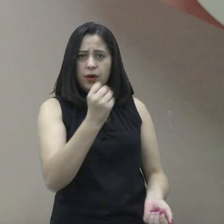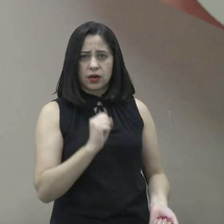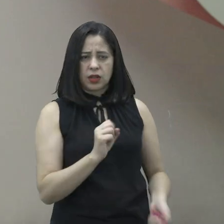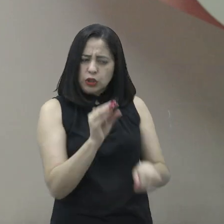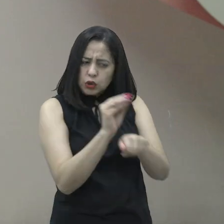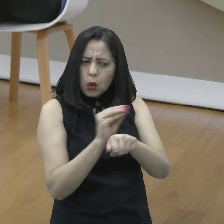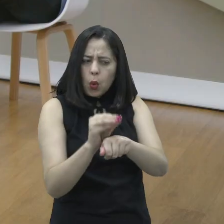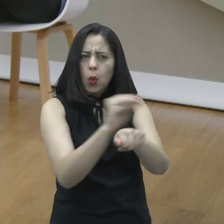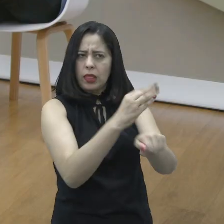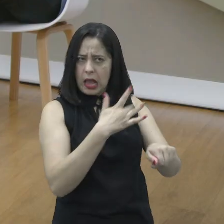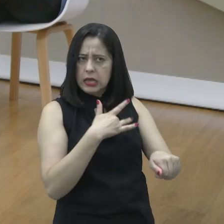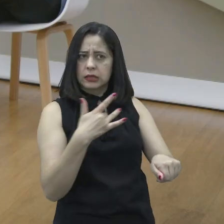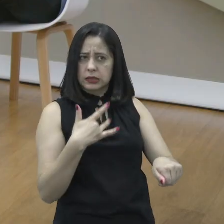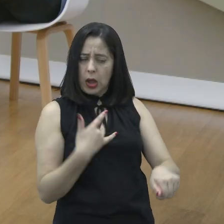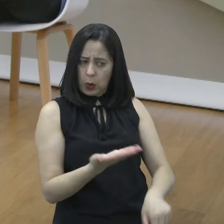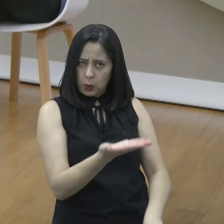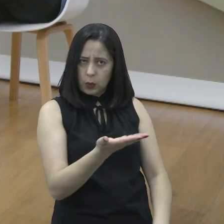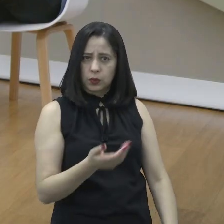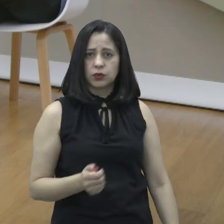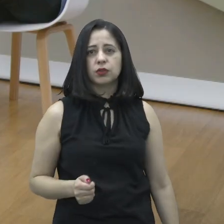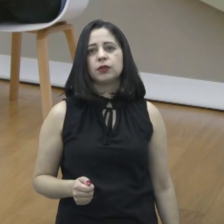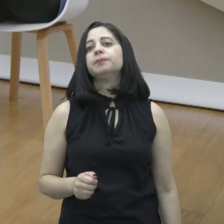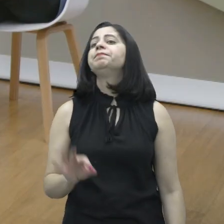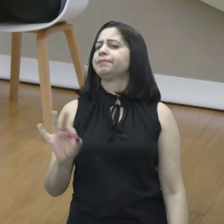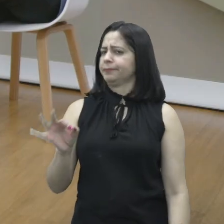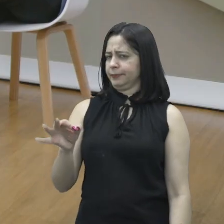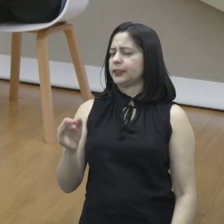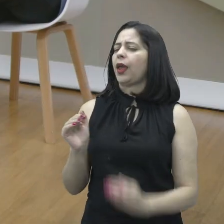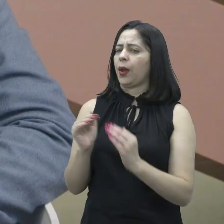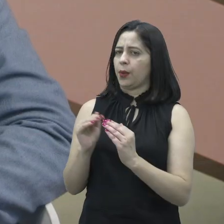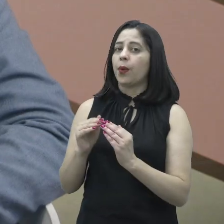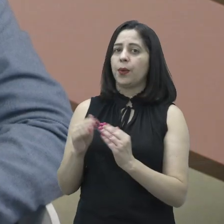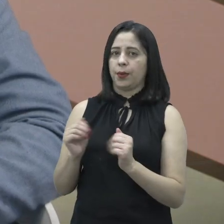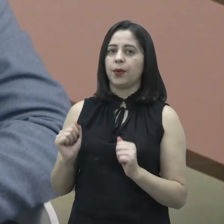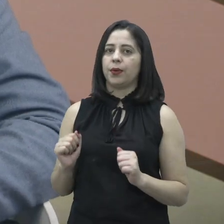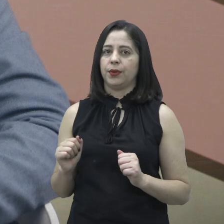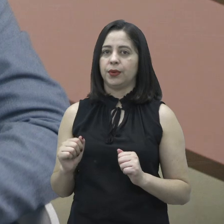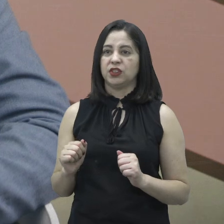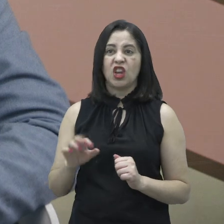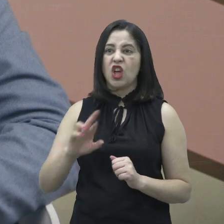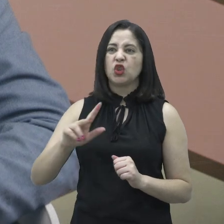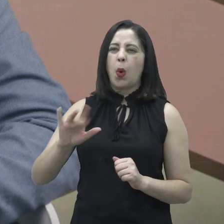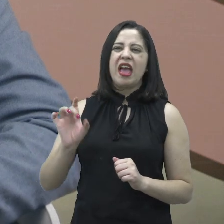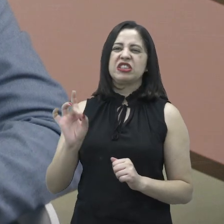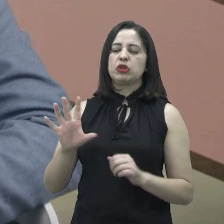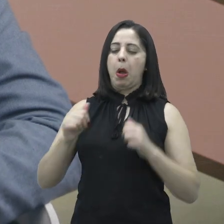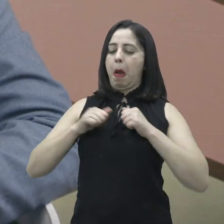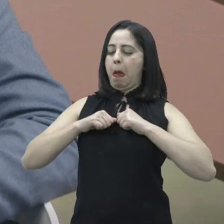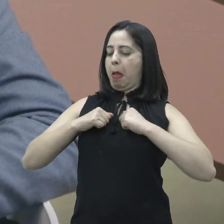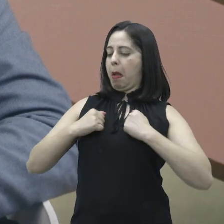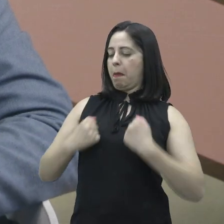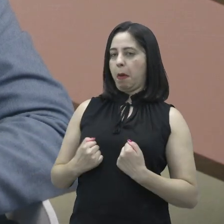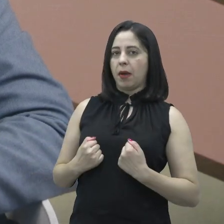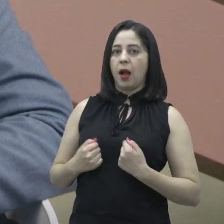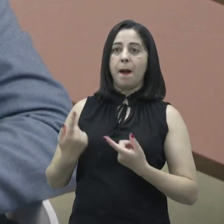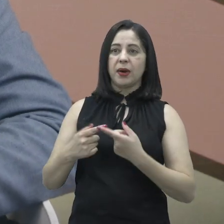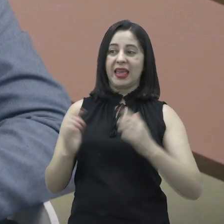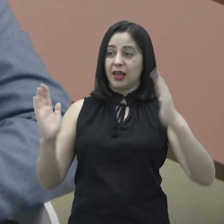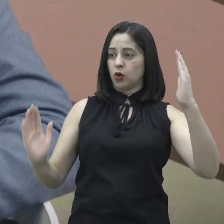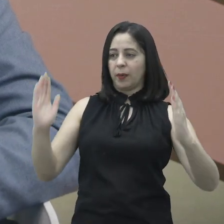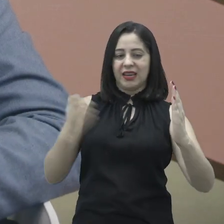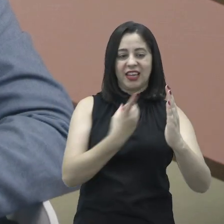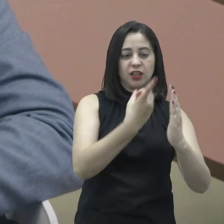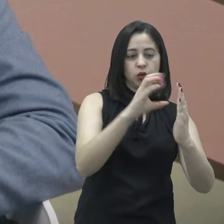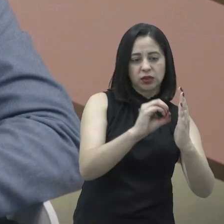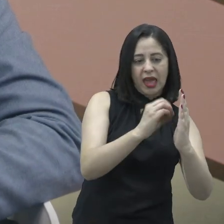cuidar ali da saúde dos pulmões dos pequenininhos. Com certeza. Então, não só a questão dos pulmões, mas a gente sabe que aquele sol ali entre 10